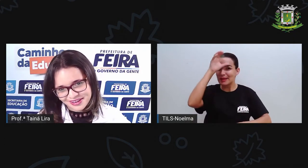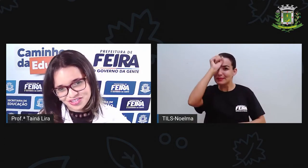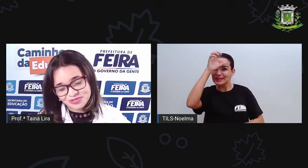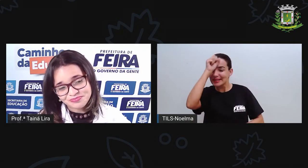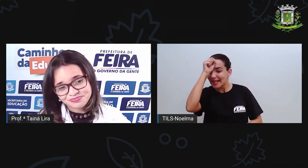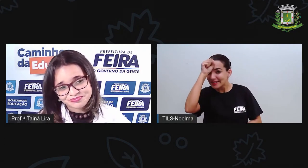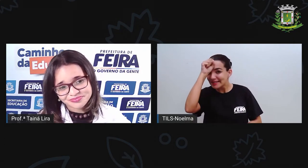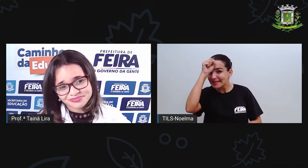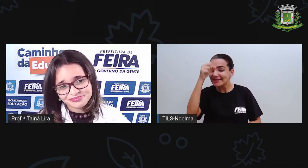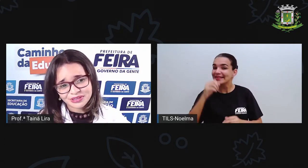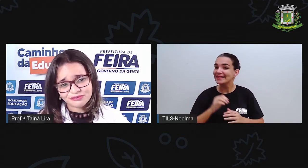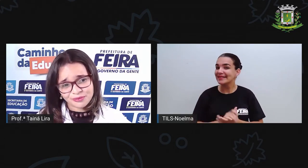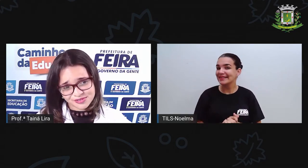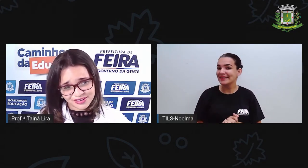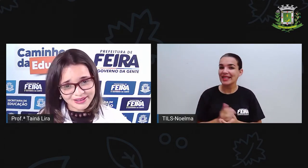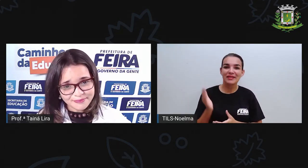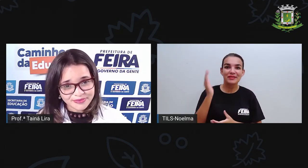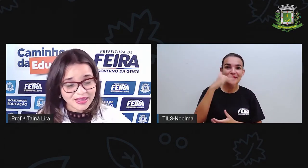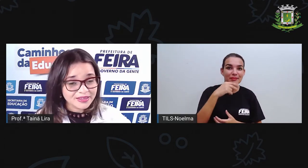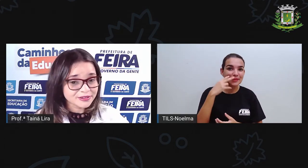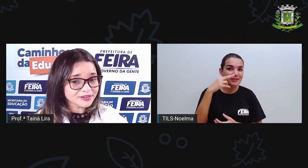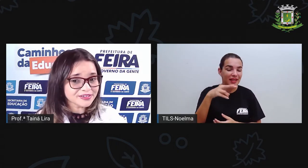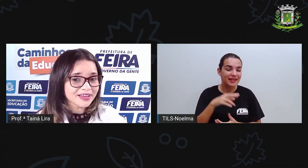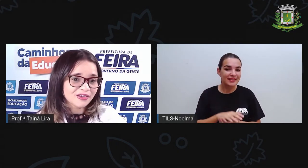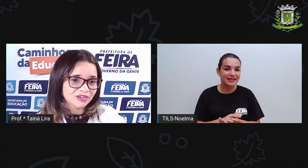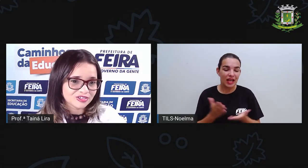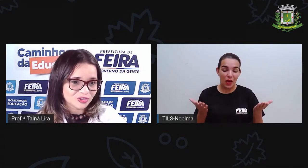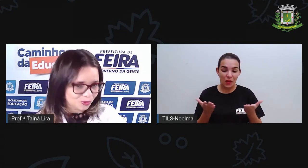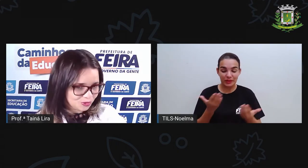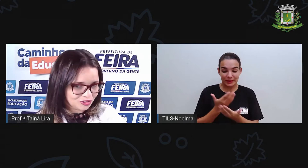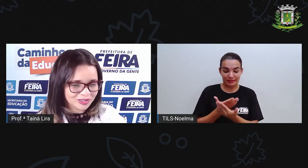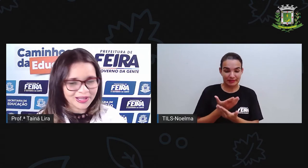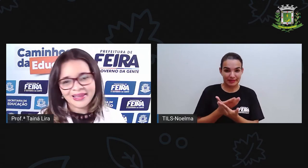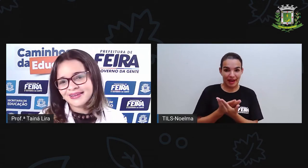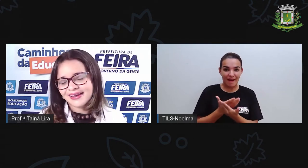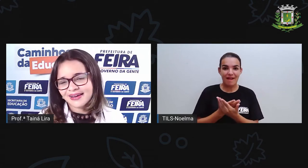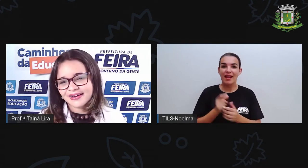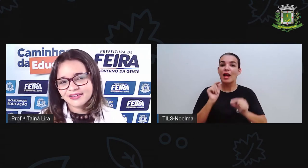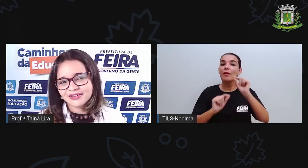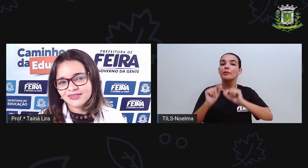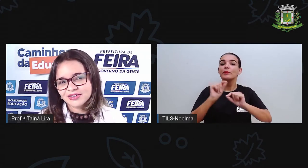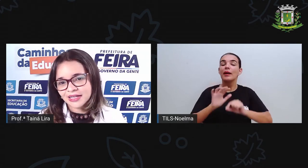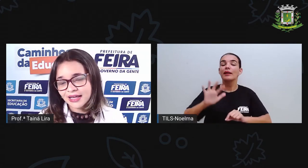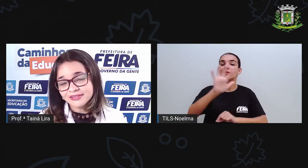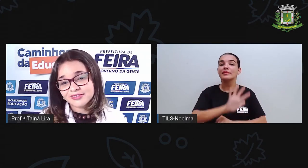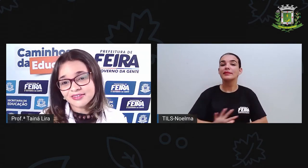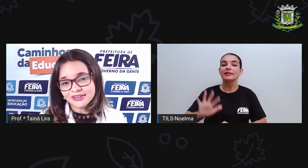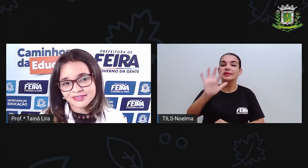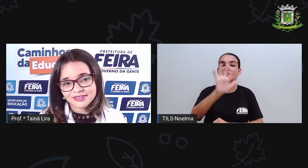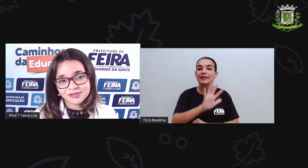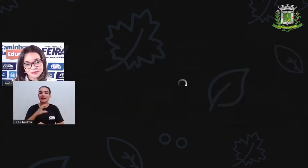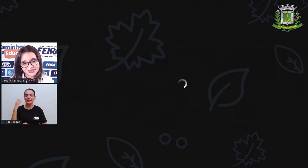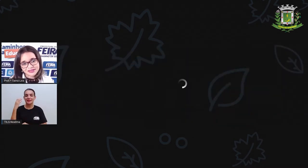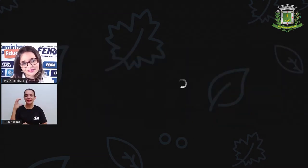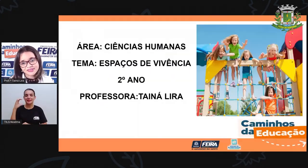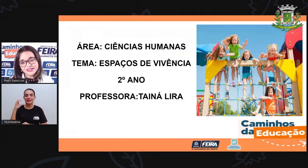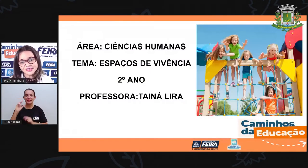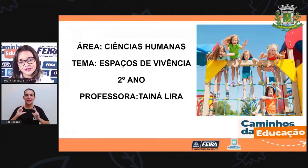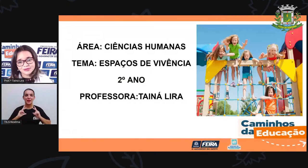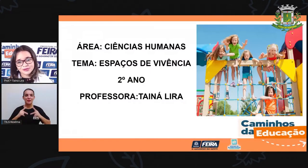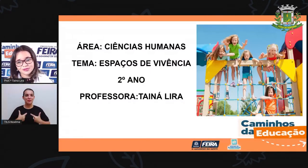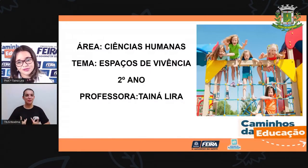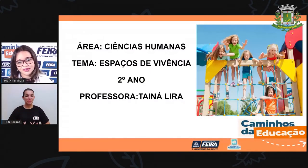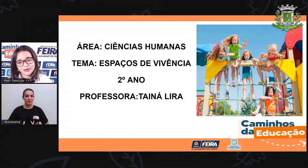aprendizagem? Vamos lá? Nossa aula de hoje é na área, olha lá, de ciências humanas